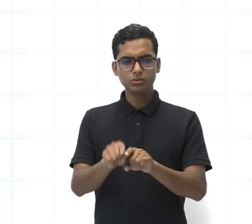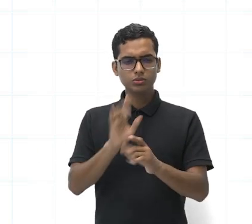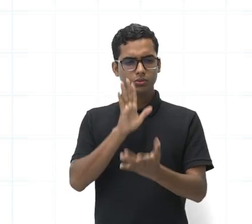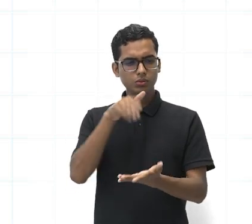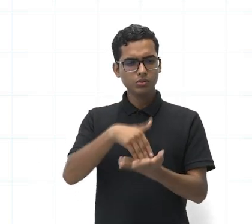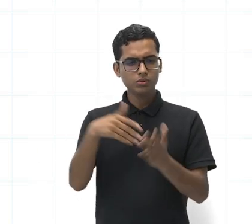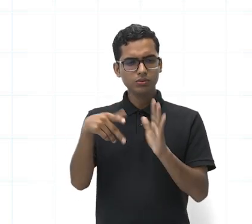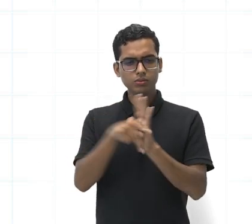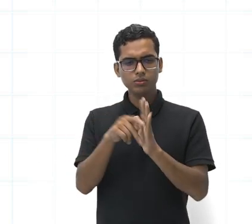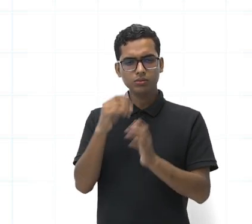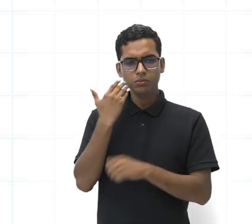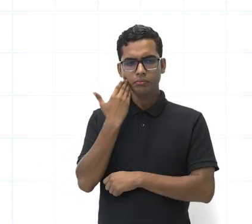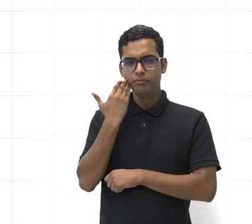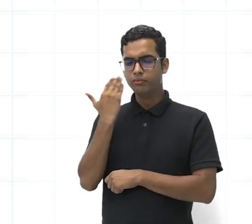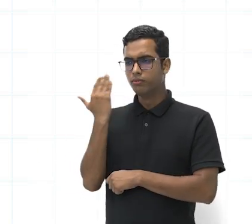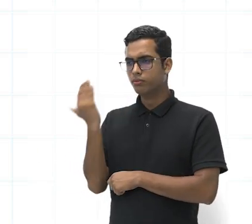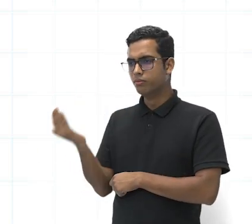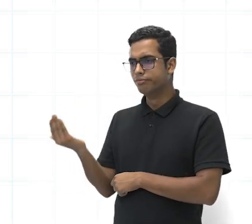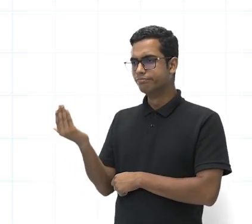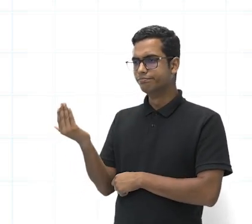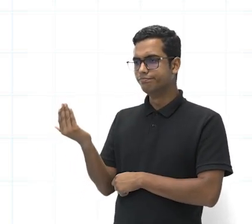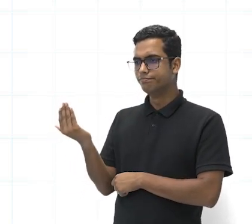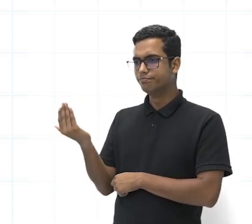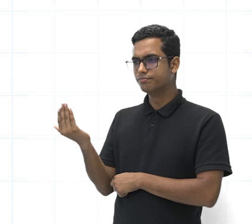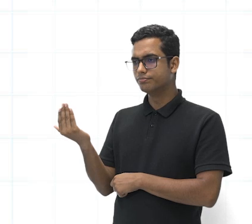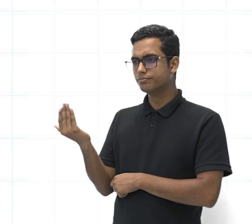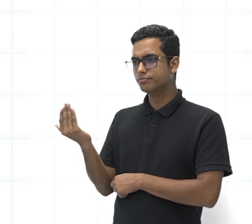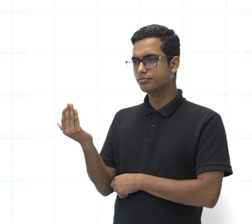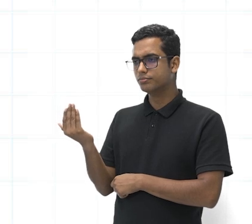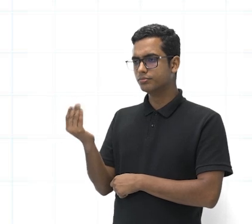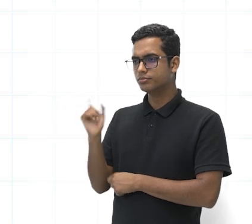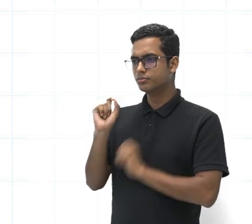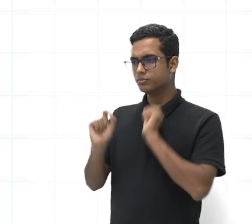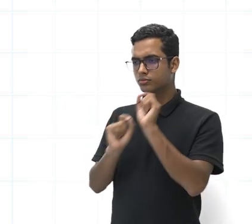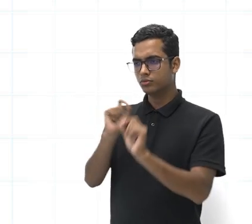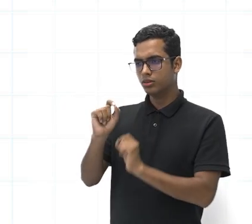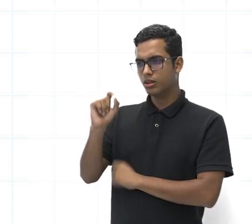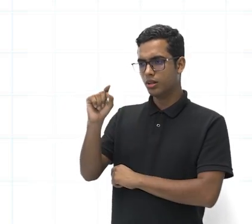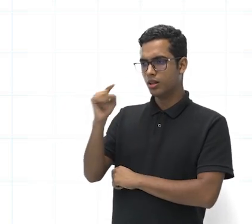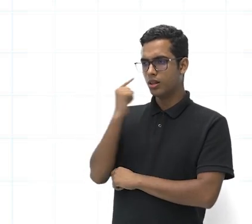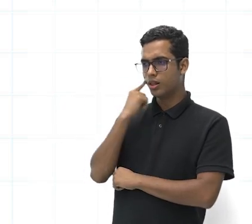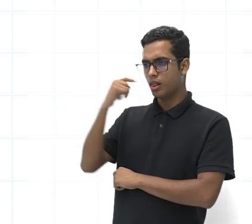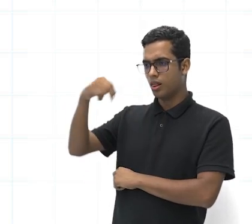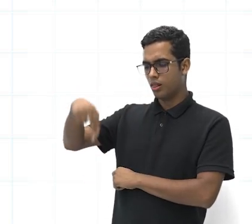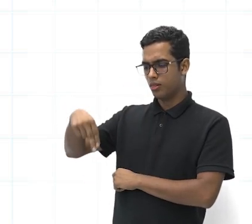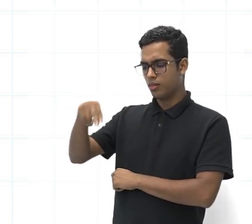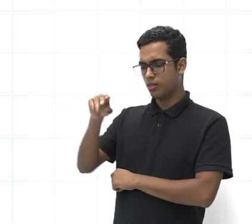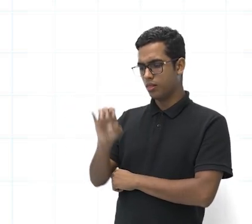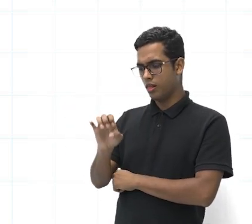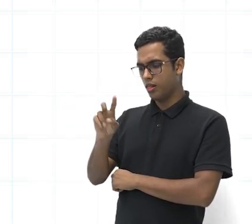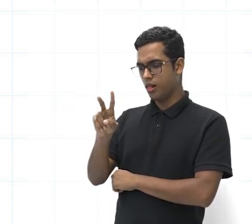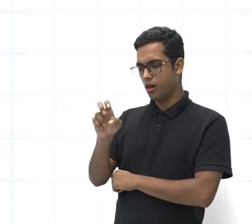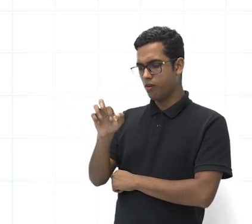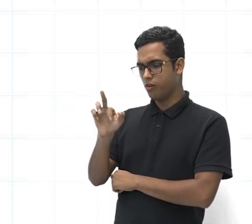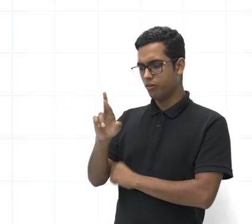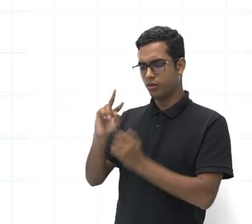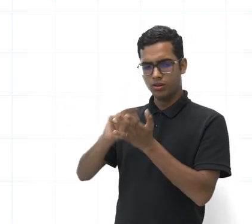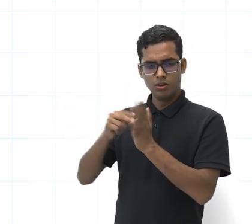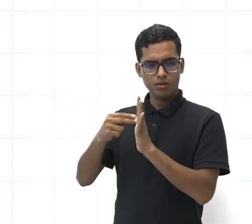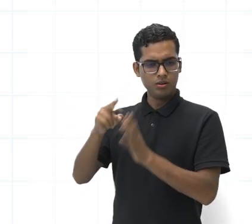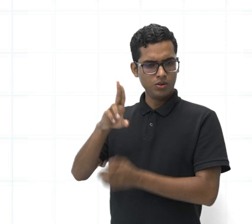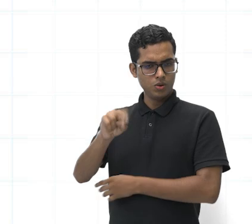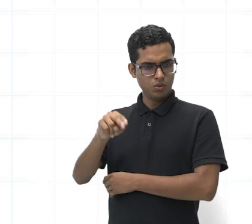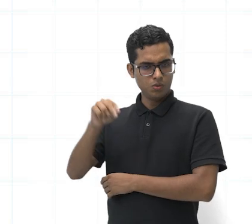último, 0% of the time, 0% das vezes, ou seja, nunca. Never significa nunca.